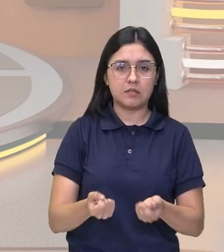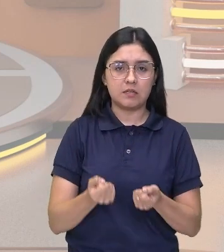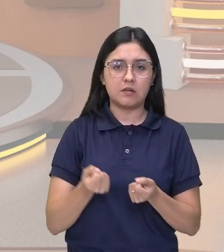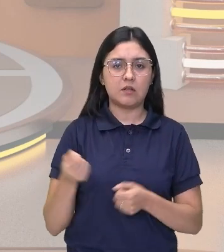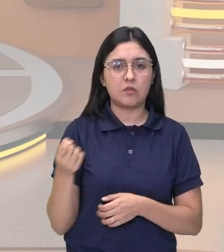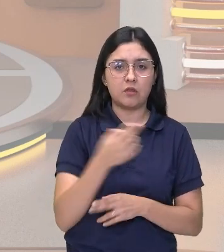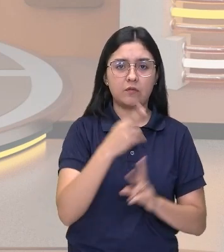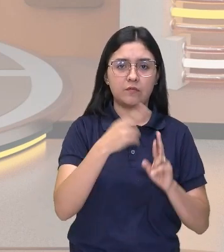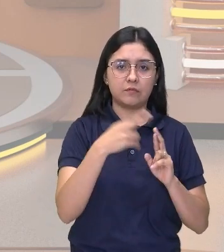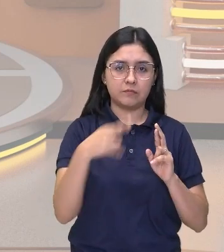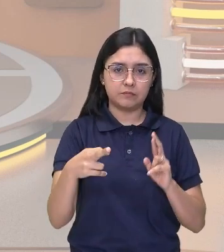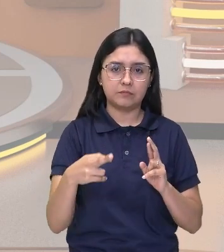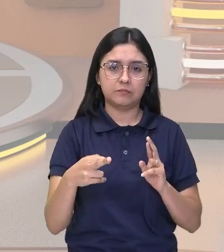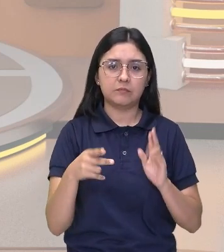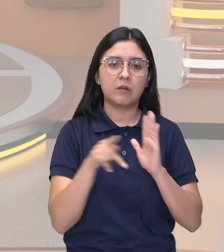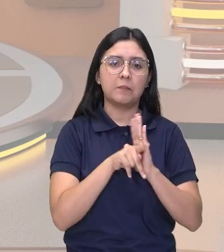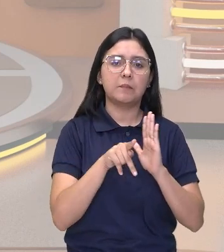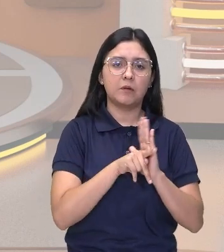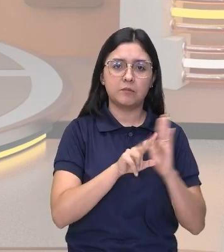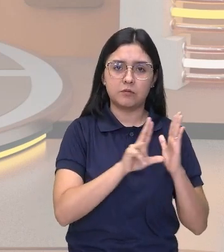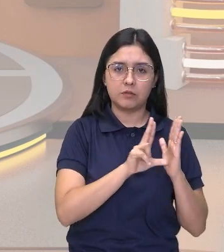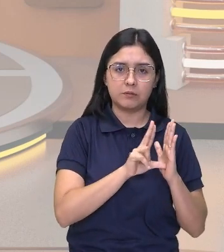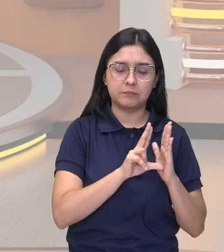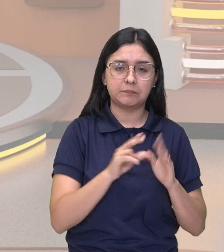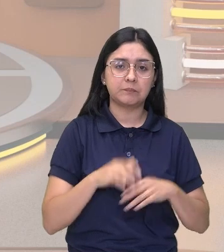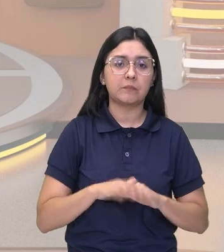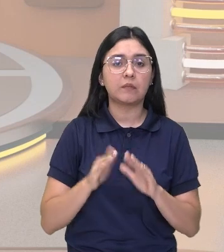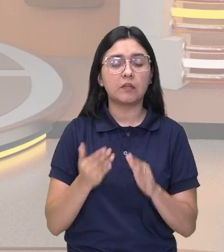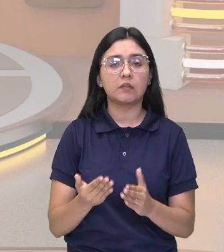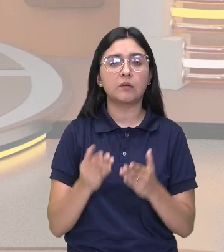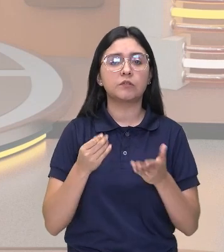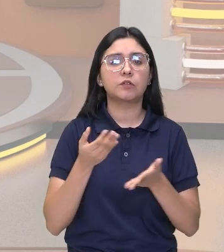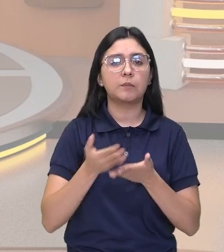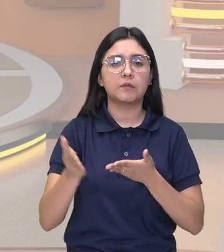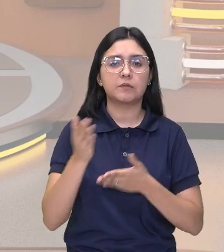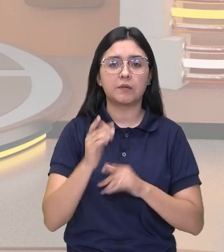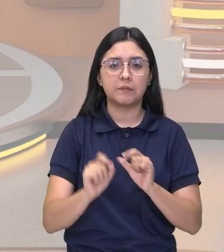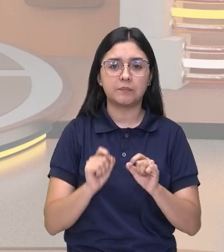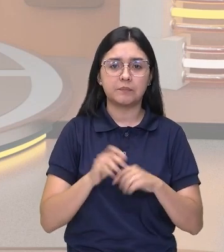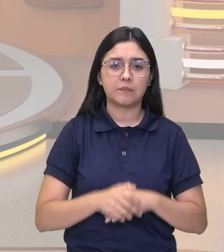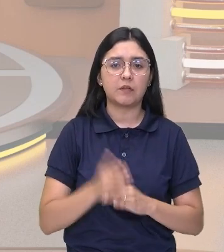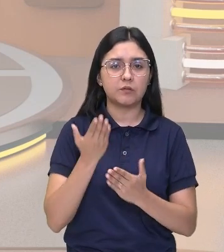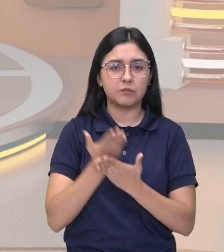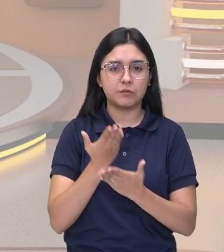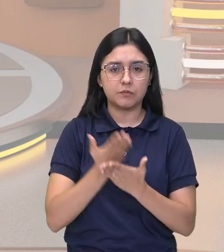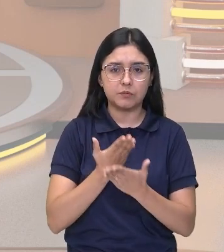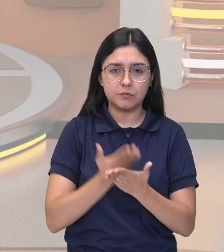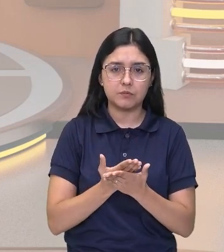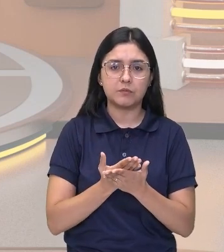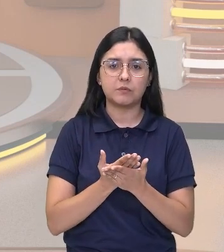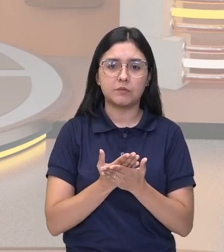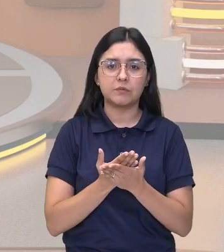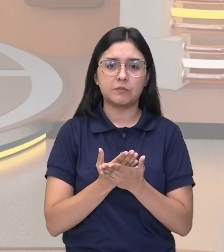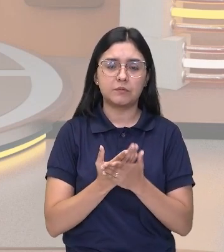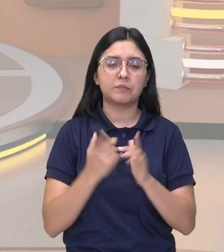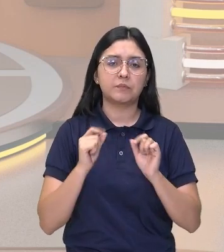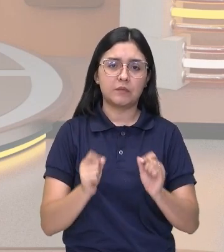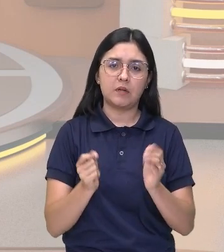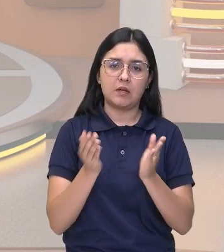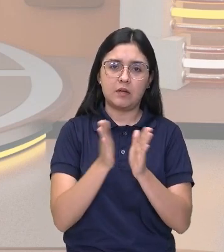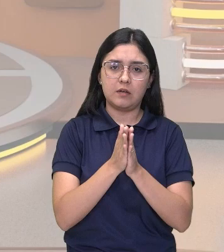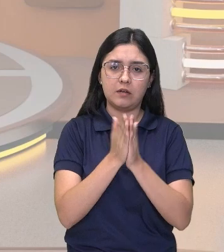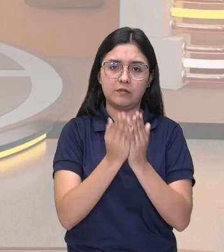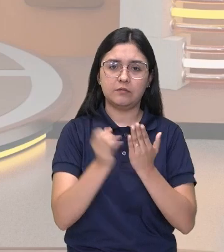ser o luteranismo. Então a gente começa a estudar a Reforma Protestante e entendendo